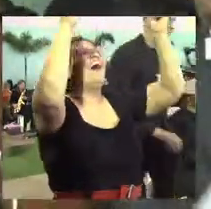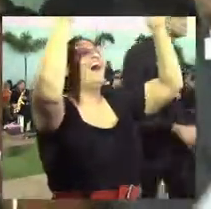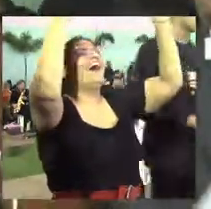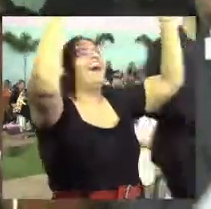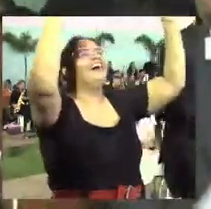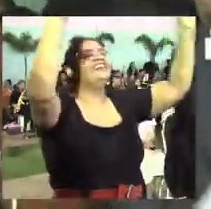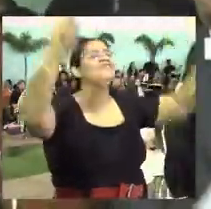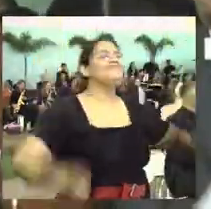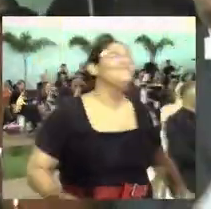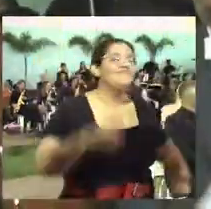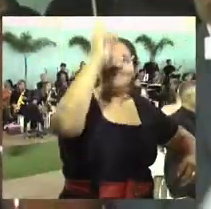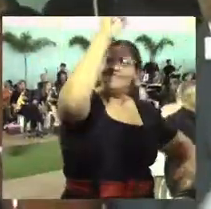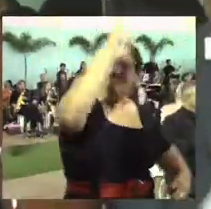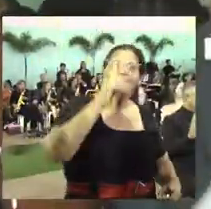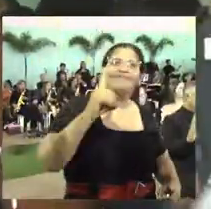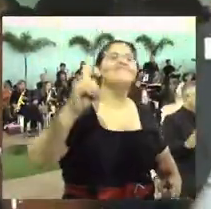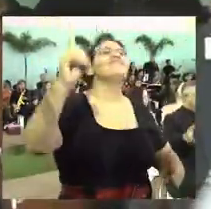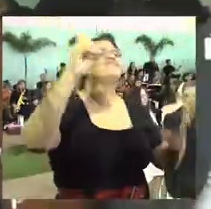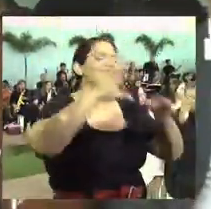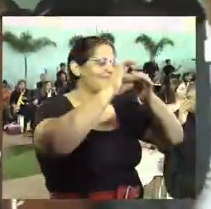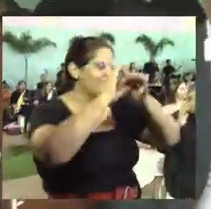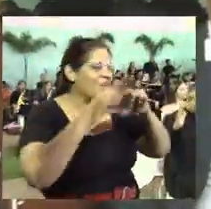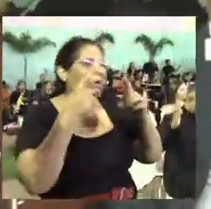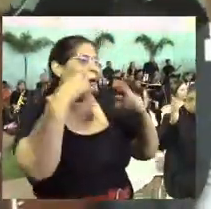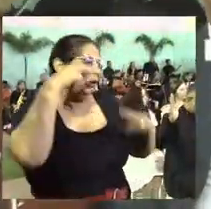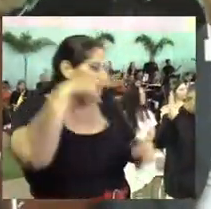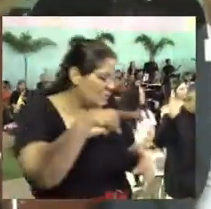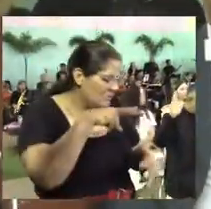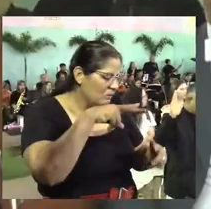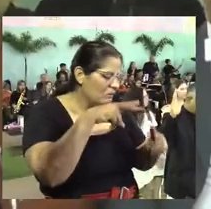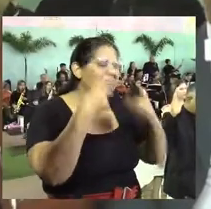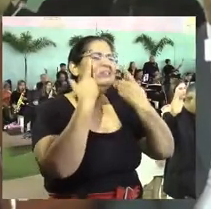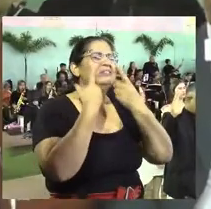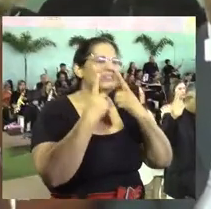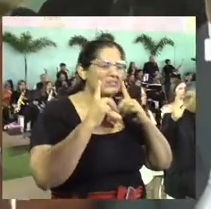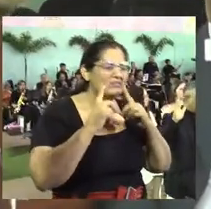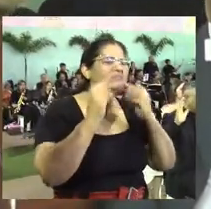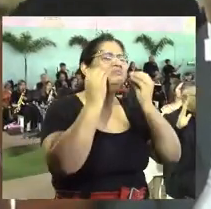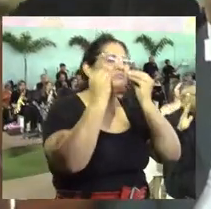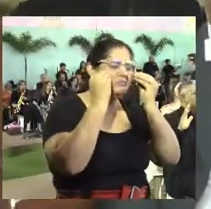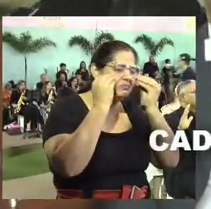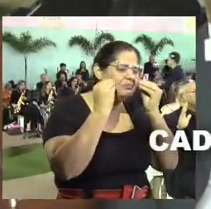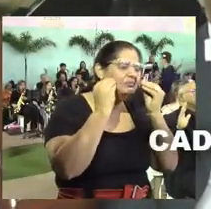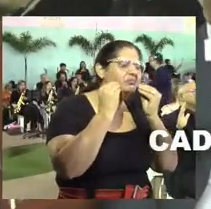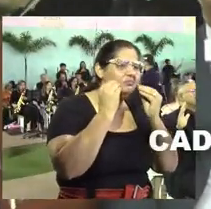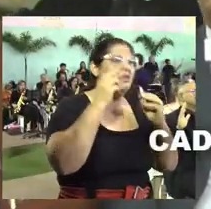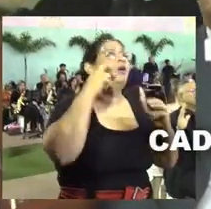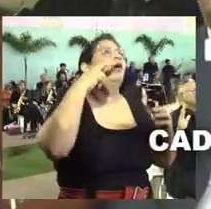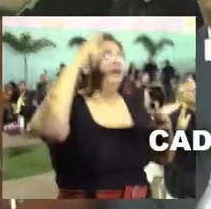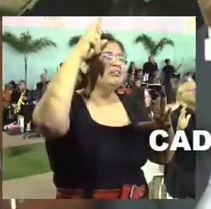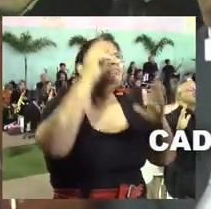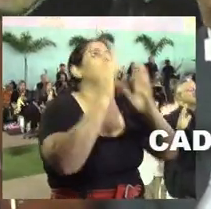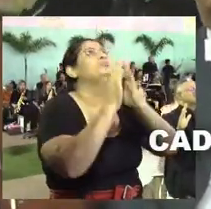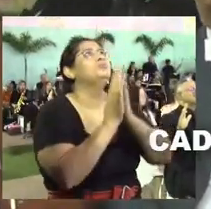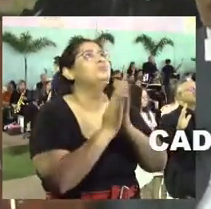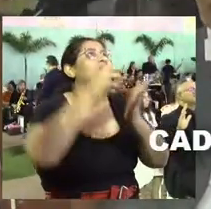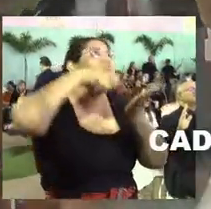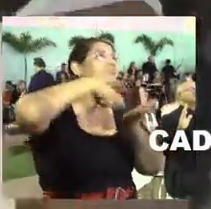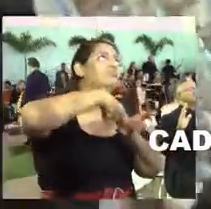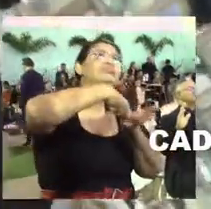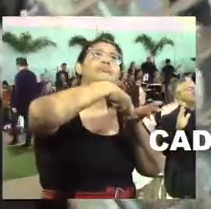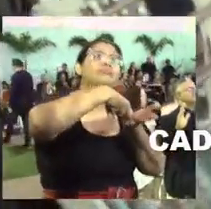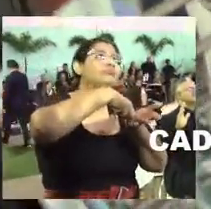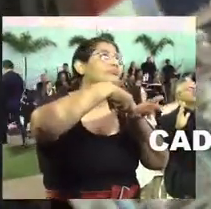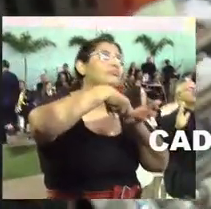tem que levar na mão eu te vi quando você chorou quando você acabou